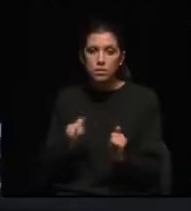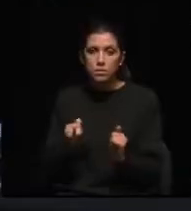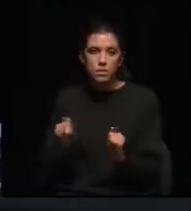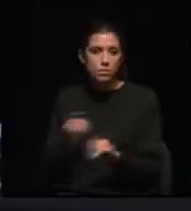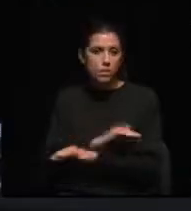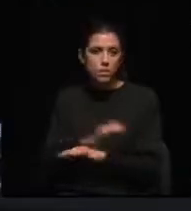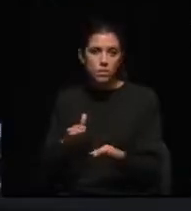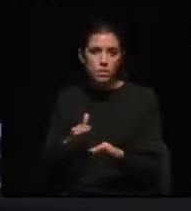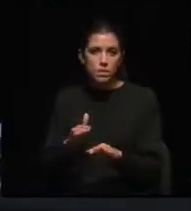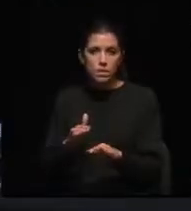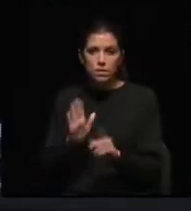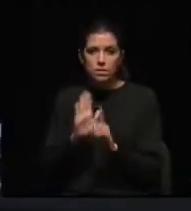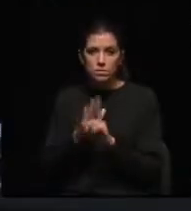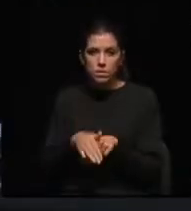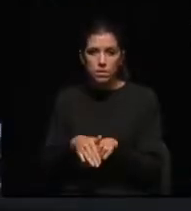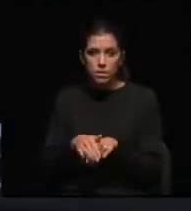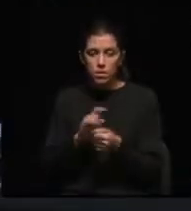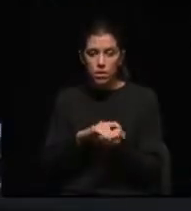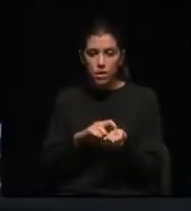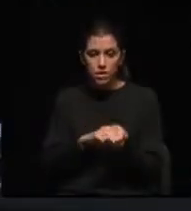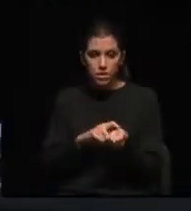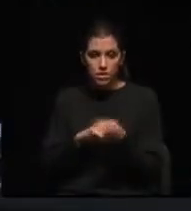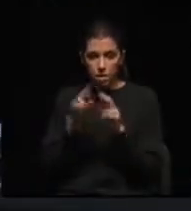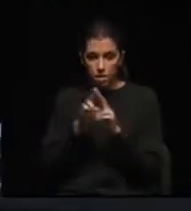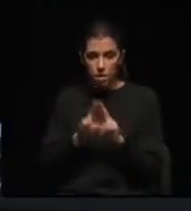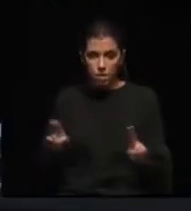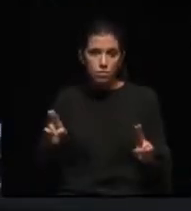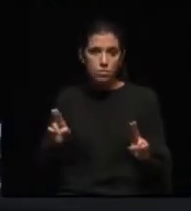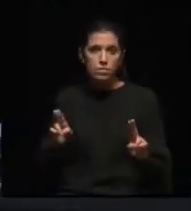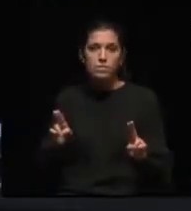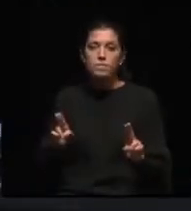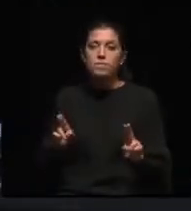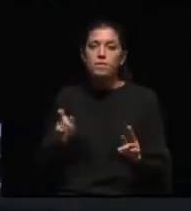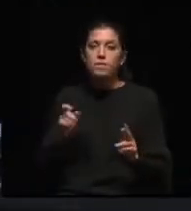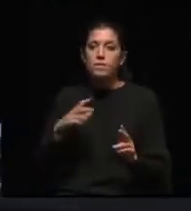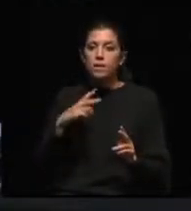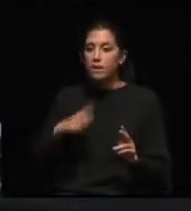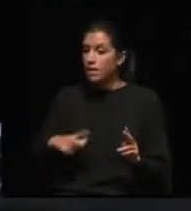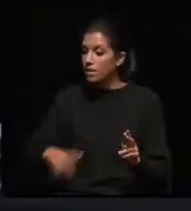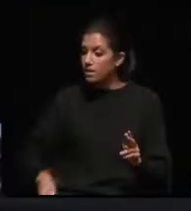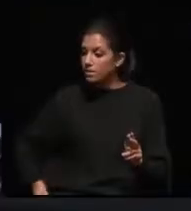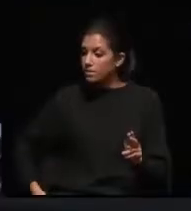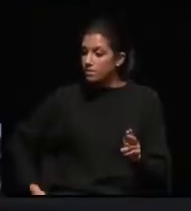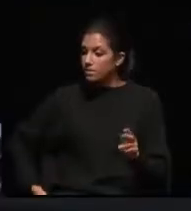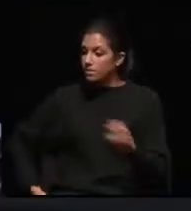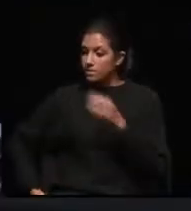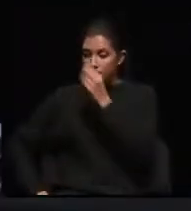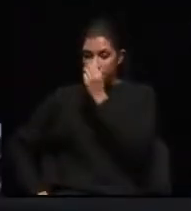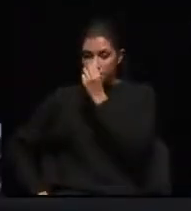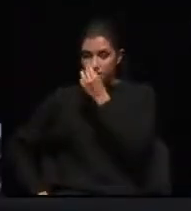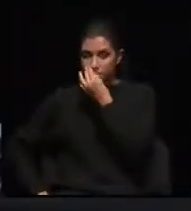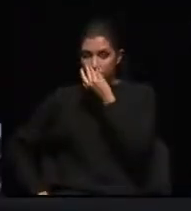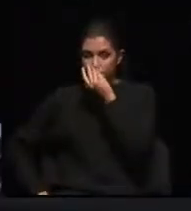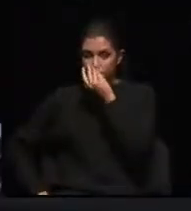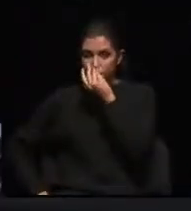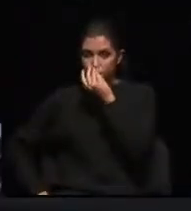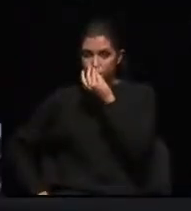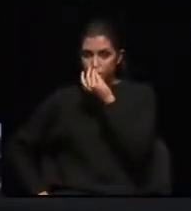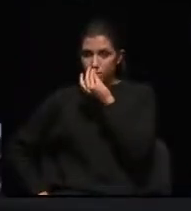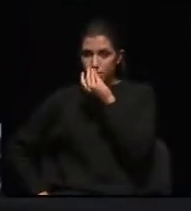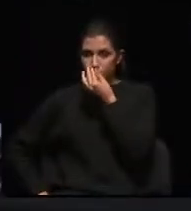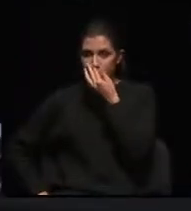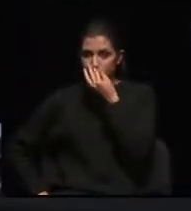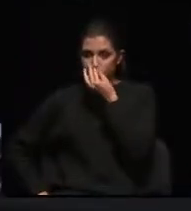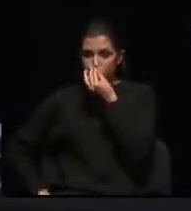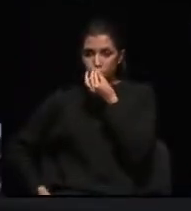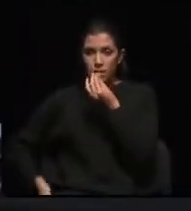da Discriminação Racial, proclamado pela ONU, e em Portugal, em 2018, o Parlamento aprovou por unanimidade a consagração do Dia